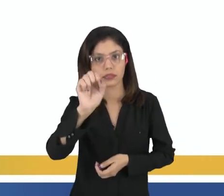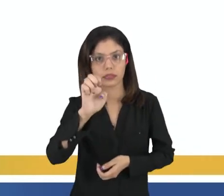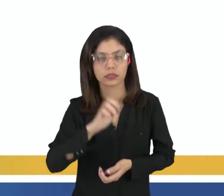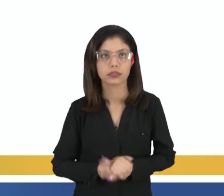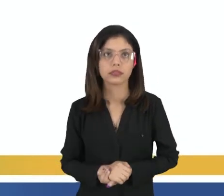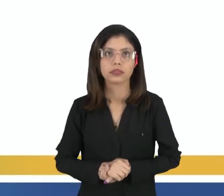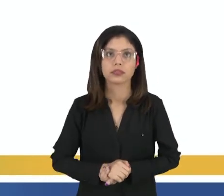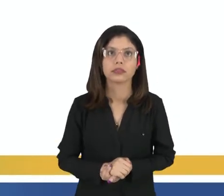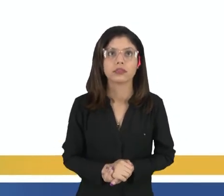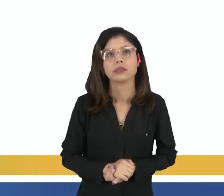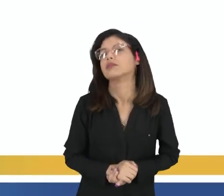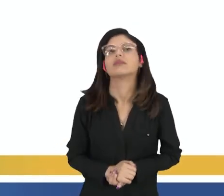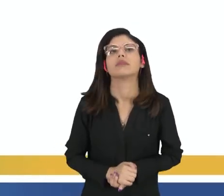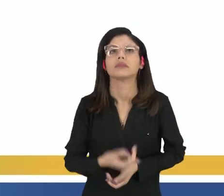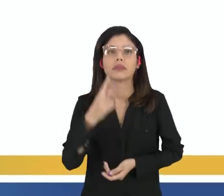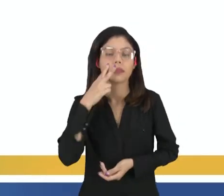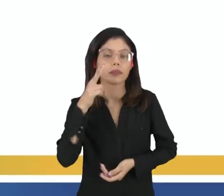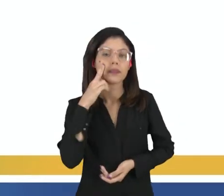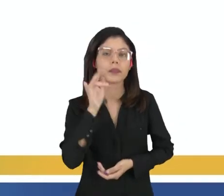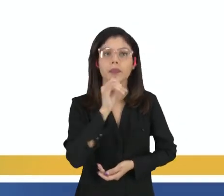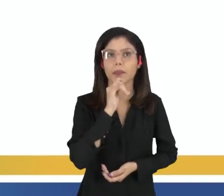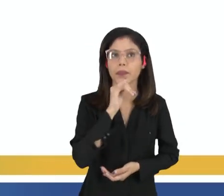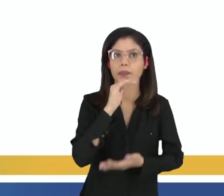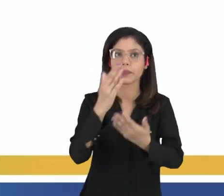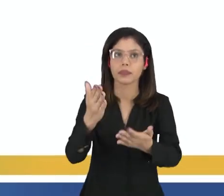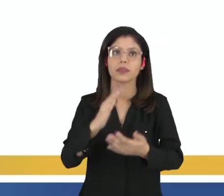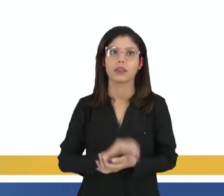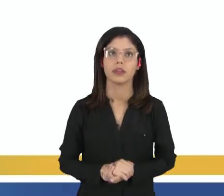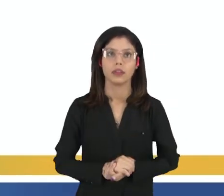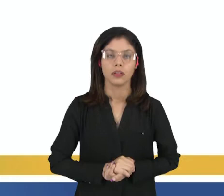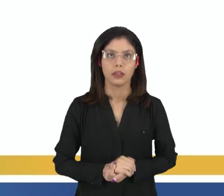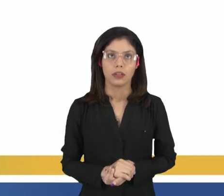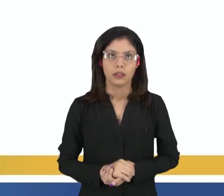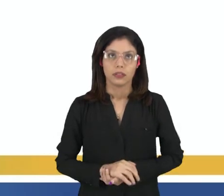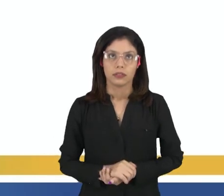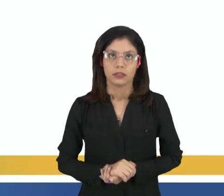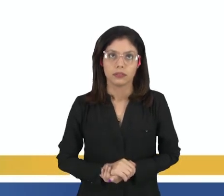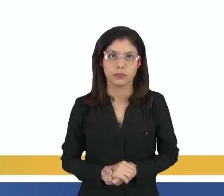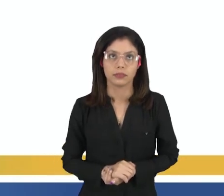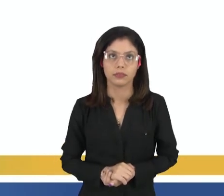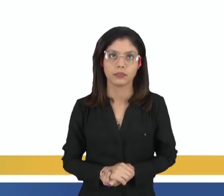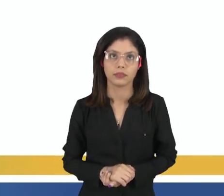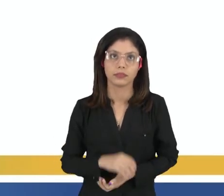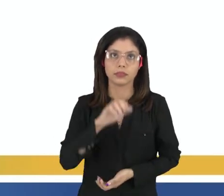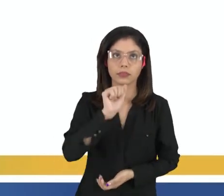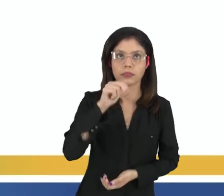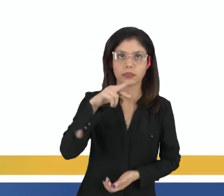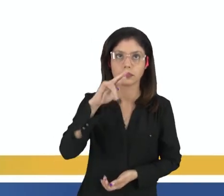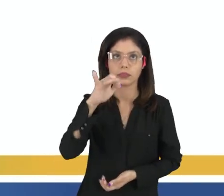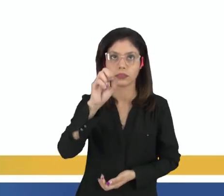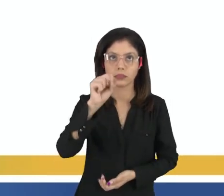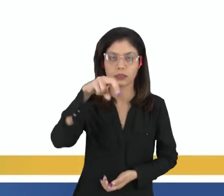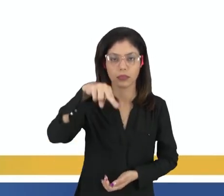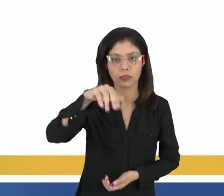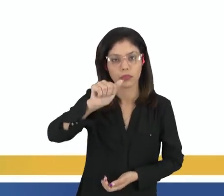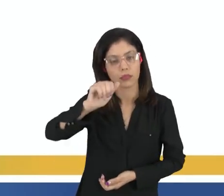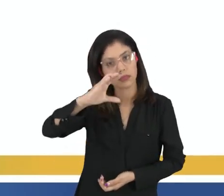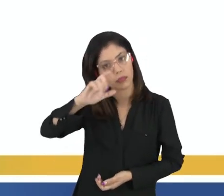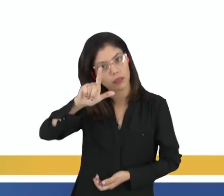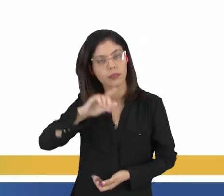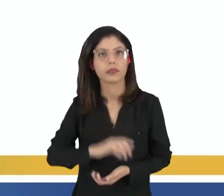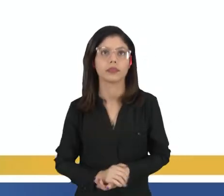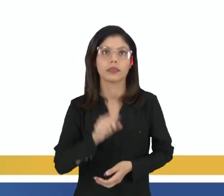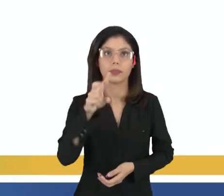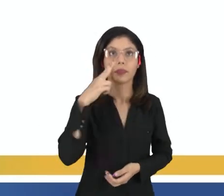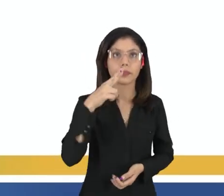inertes. Então, vamos ver aqui o exemplo. Então, aqui a gente tem um exemplo da eletrólise aquosa do NaCl. Então, nós